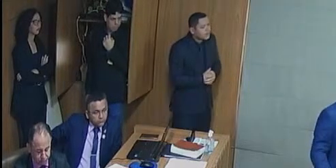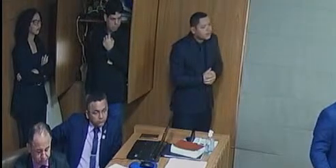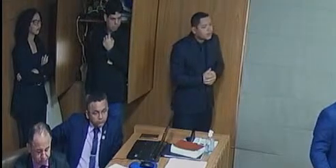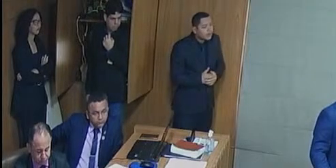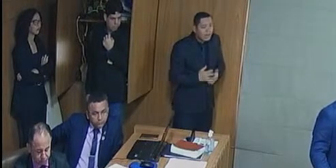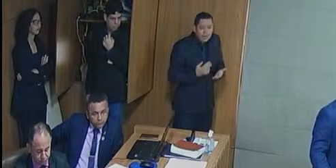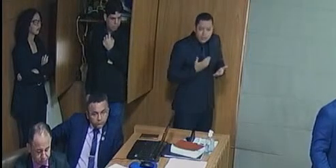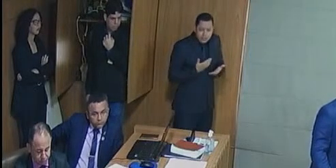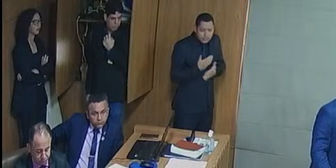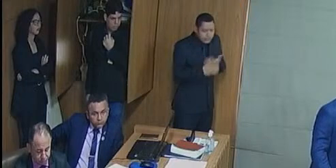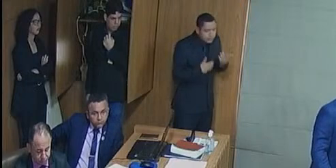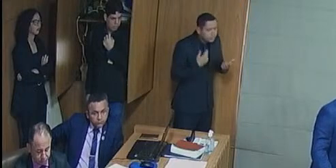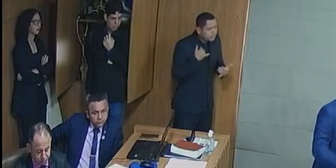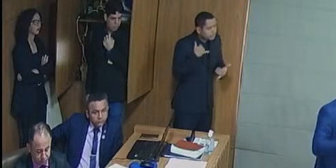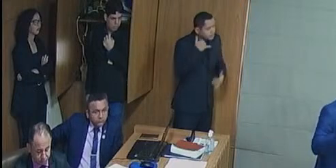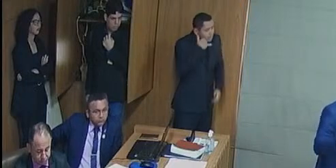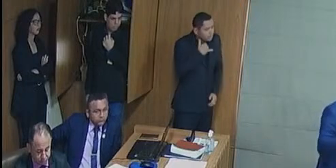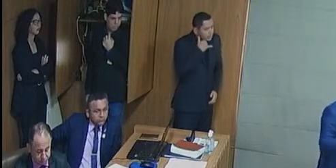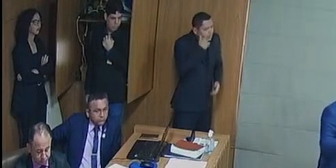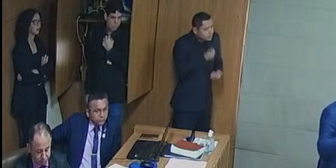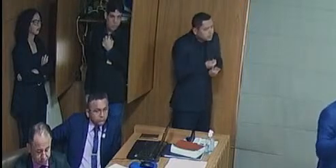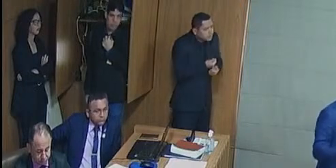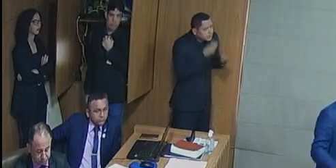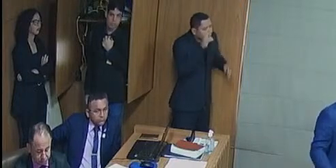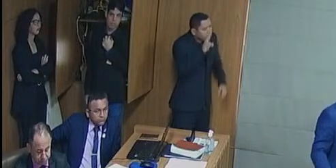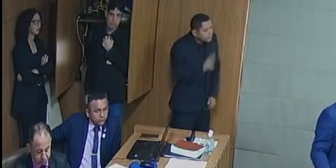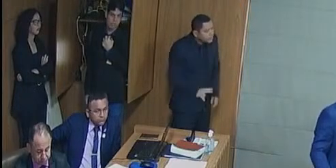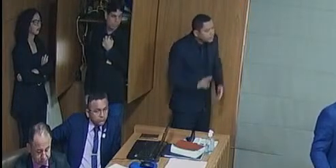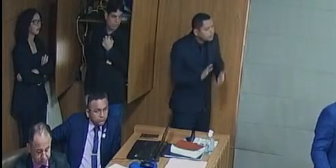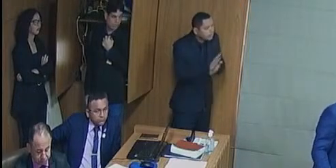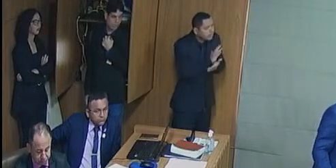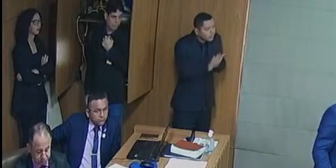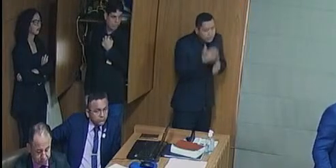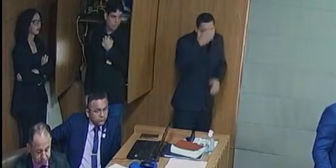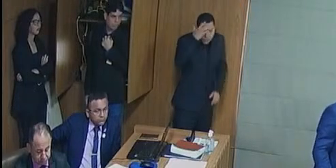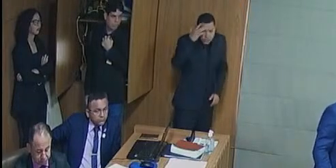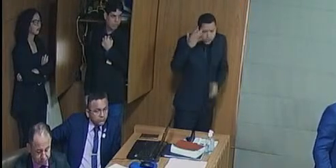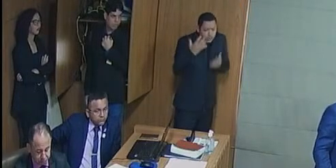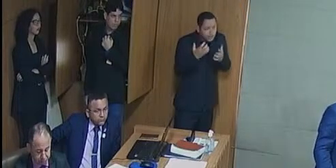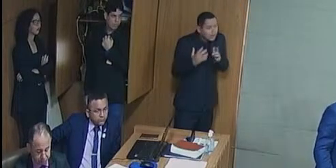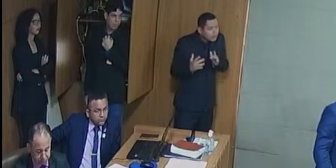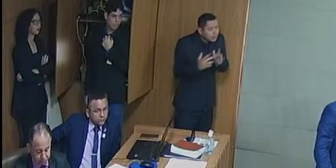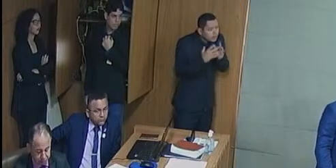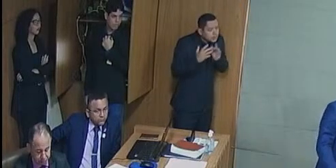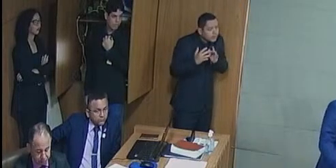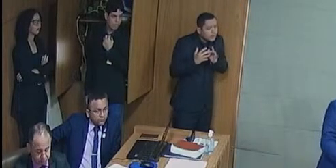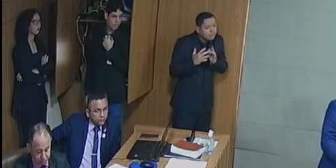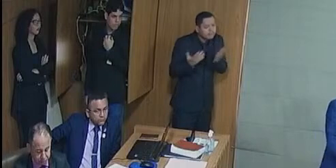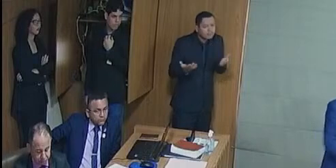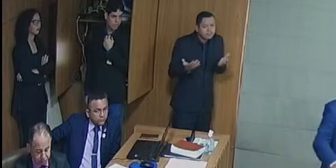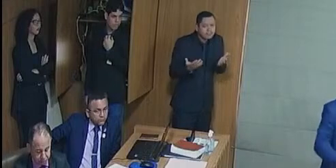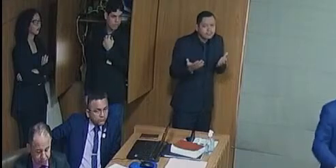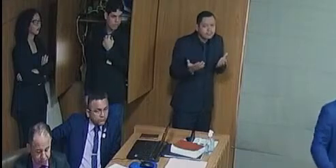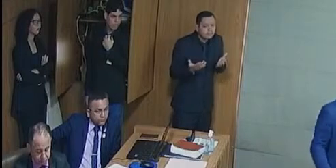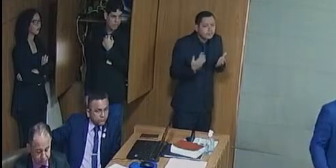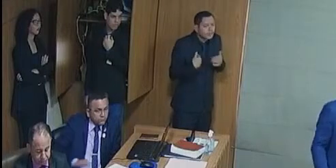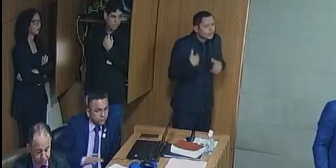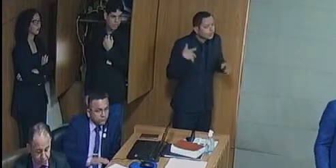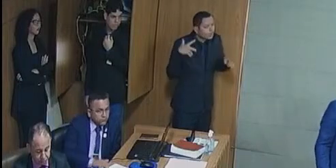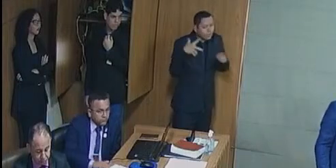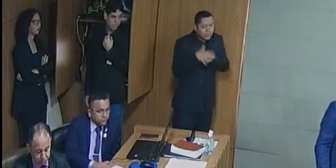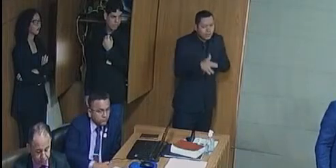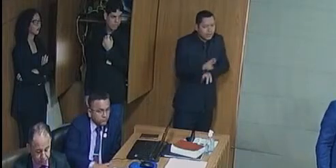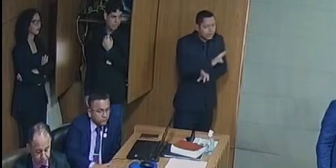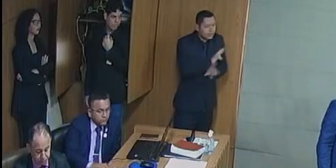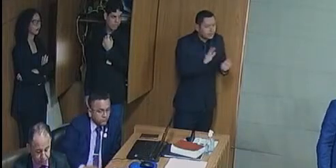incessantemente tentou entrar em contato com algumas pessoas que estavam ao Meu Redor e não mantive mais contato algum com este